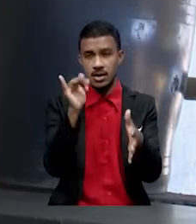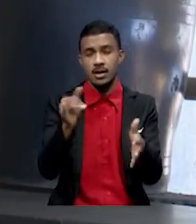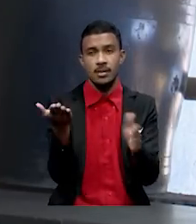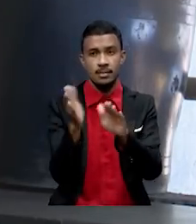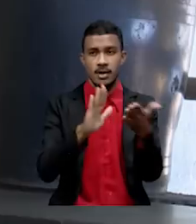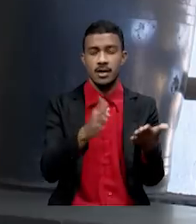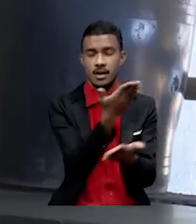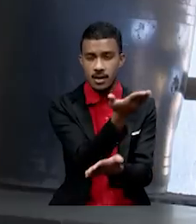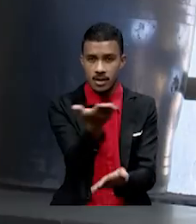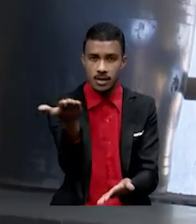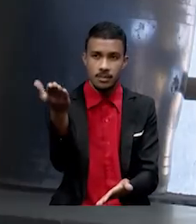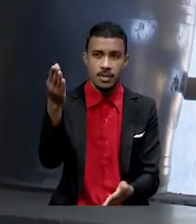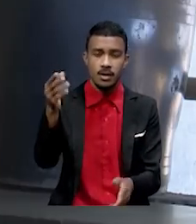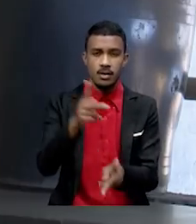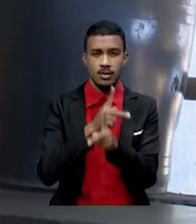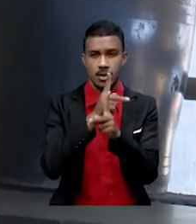cuidado idane anisa be